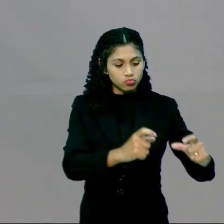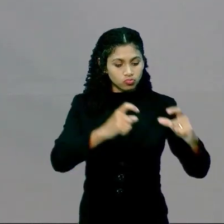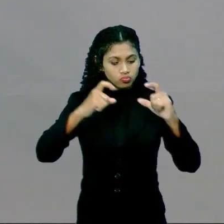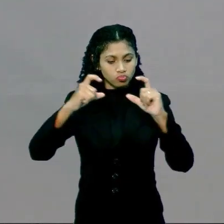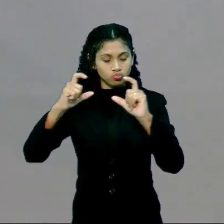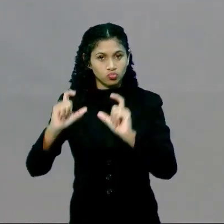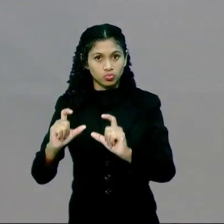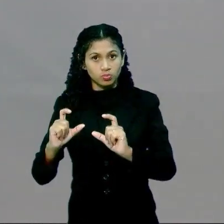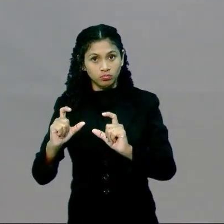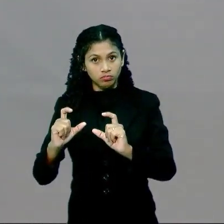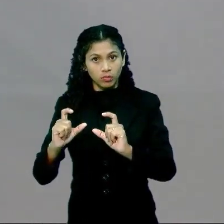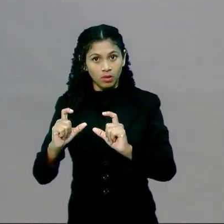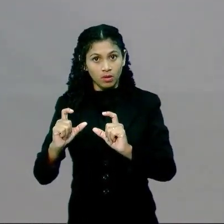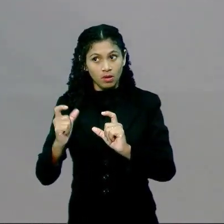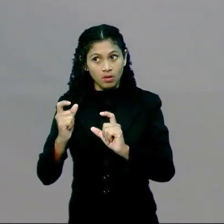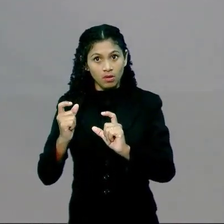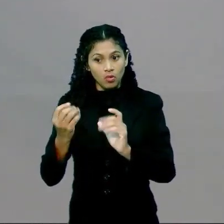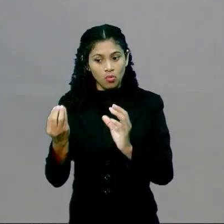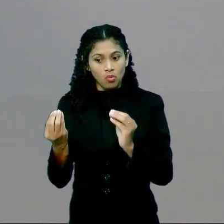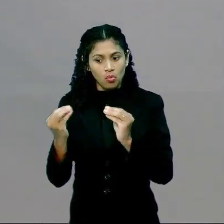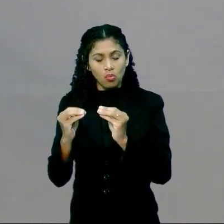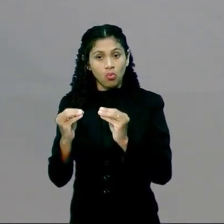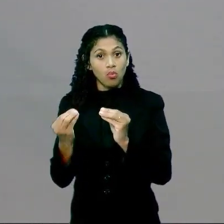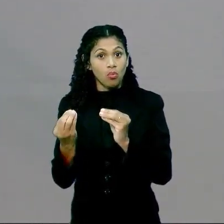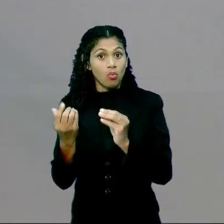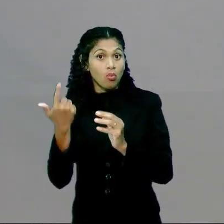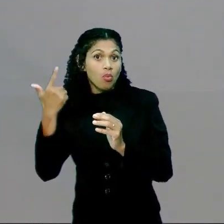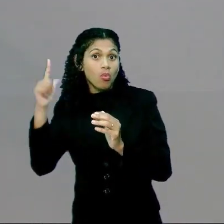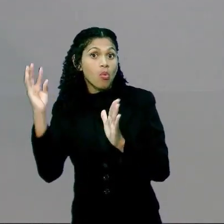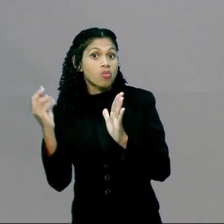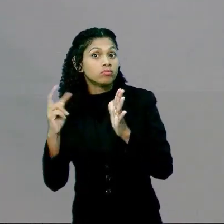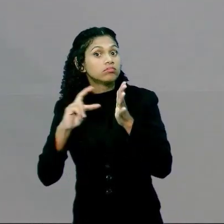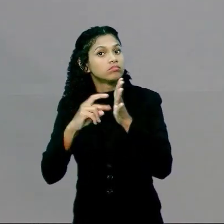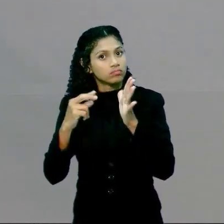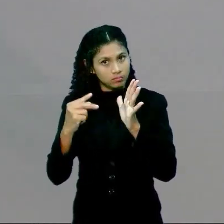já com esse chavequinho aí, com essas